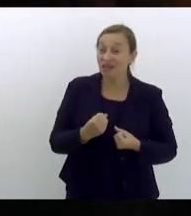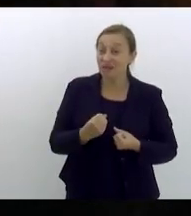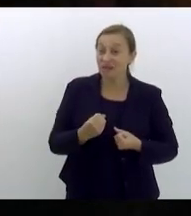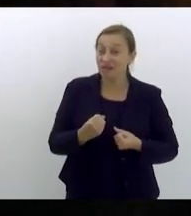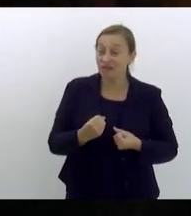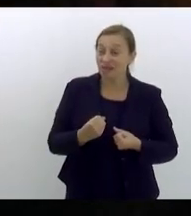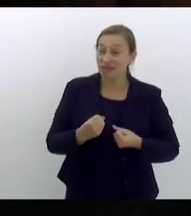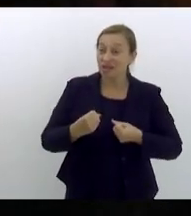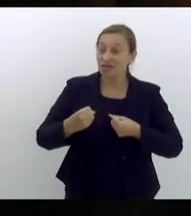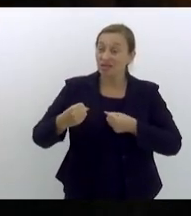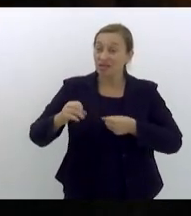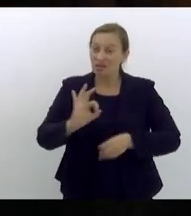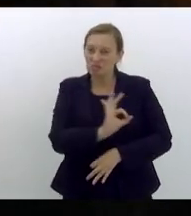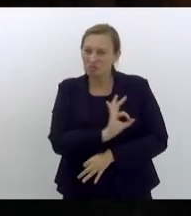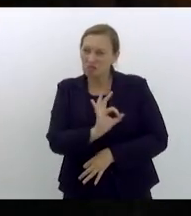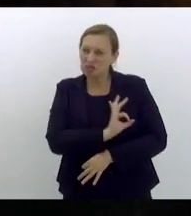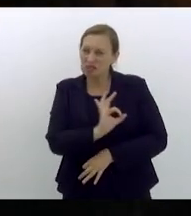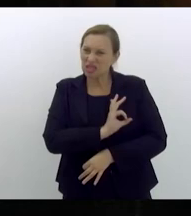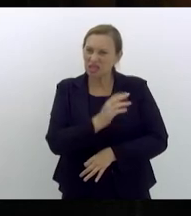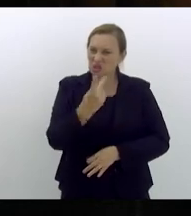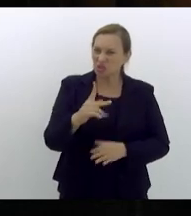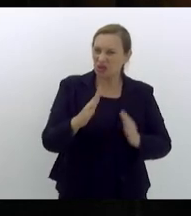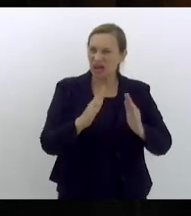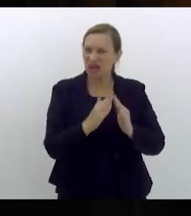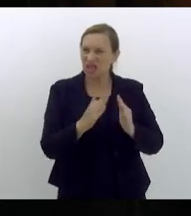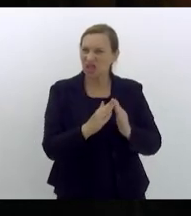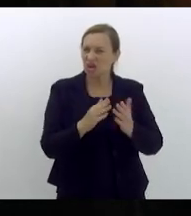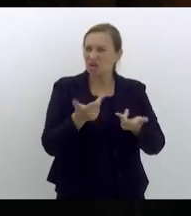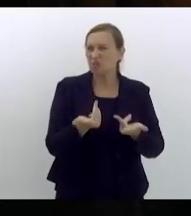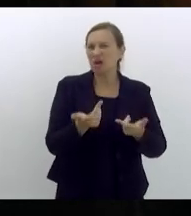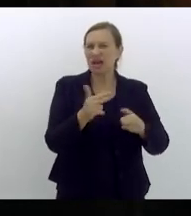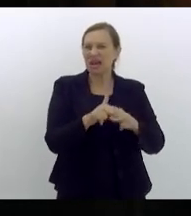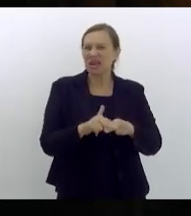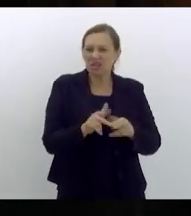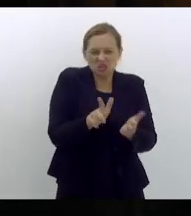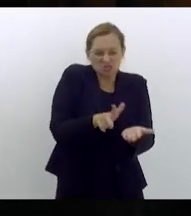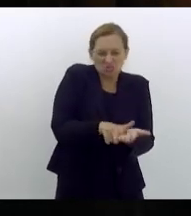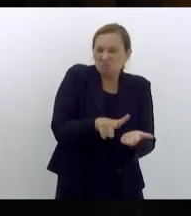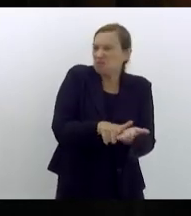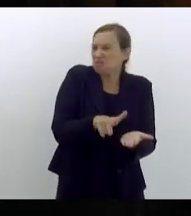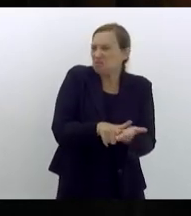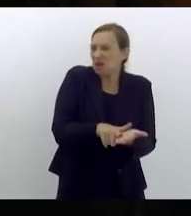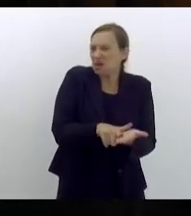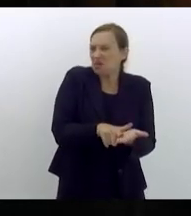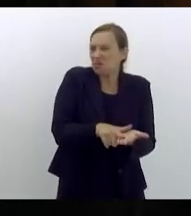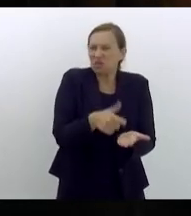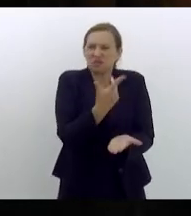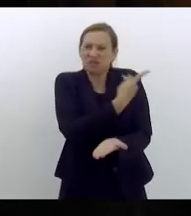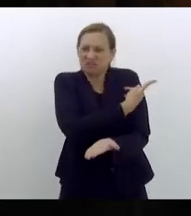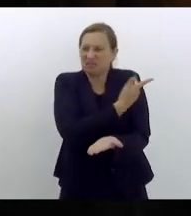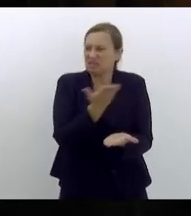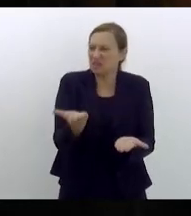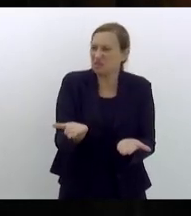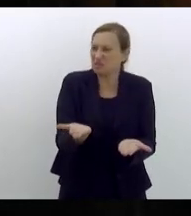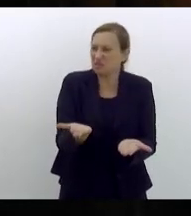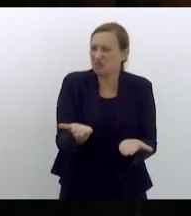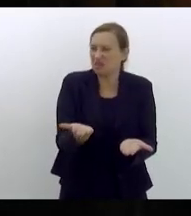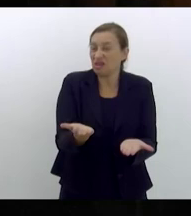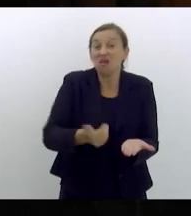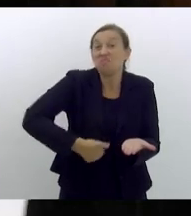por causa de um pedaço de papel uma caderneta uma caderneta saindo uma caderneta de vacinação